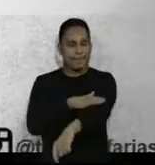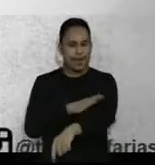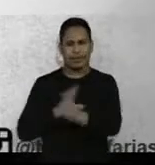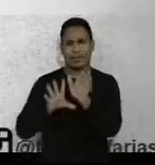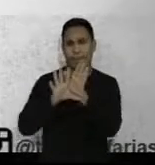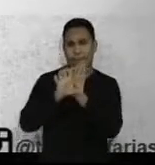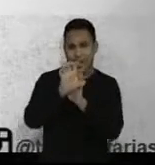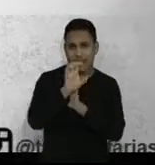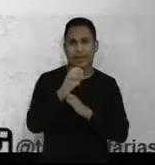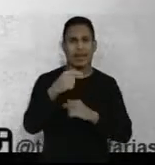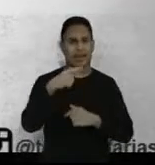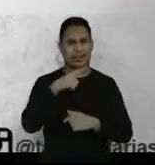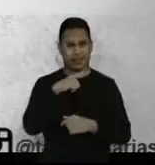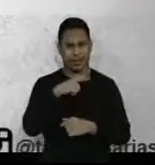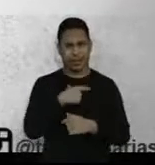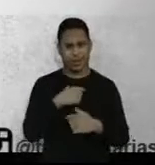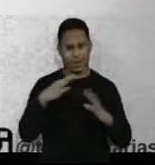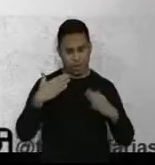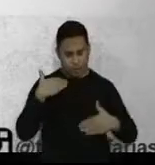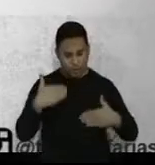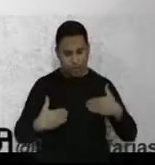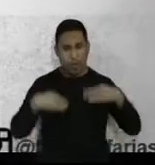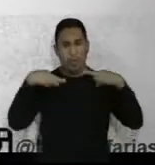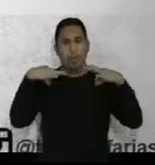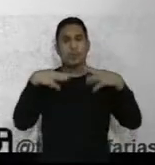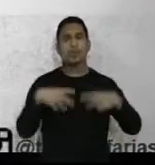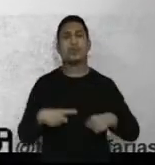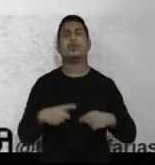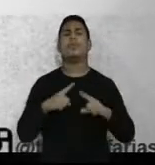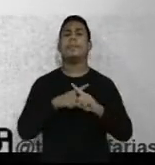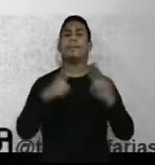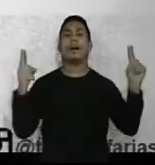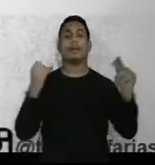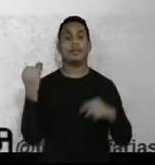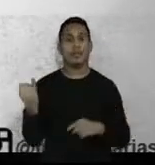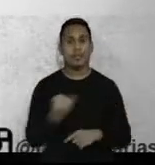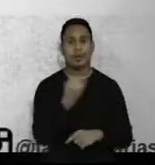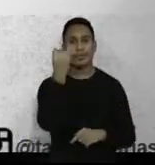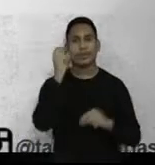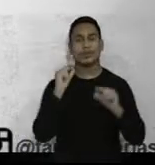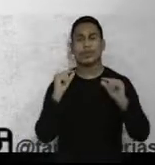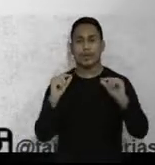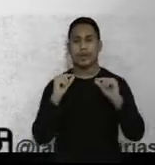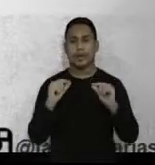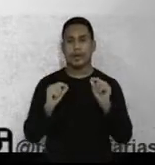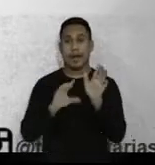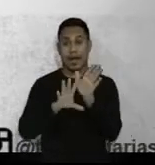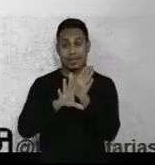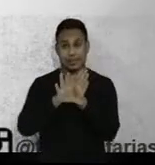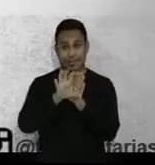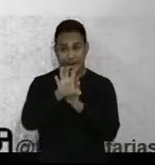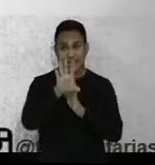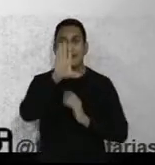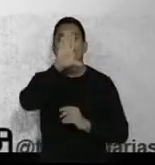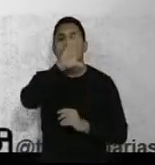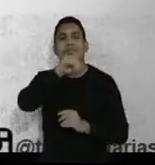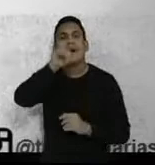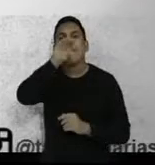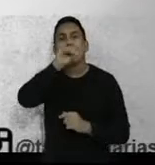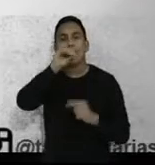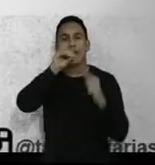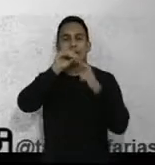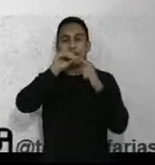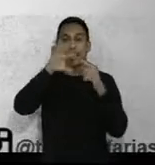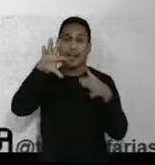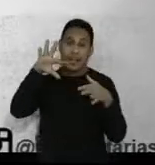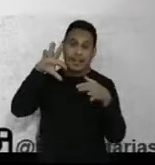importante enfatizar é que as bactérias da boca estão diretamente ligadas ou relacionadas também com